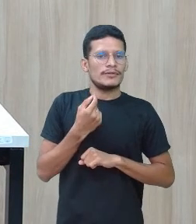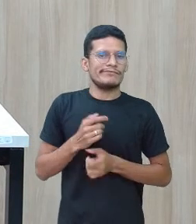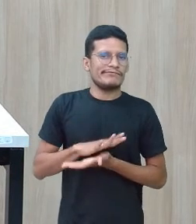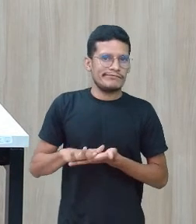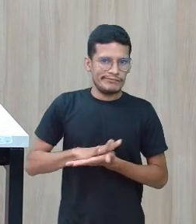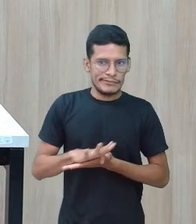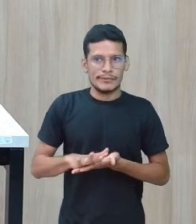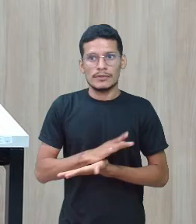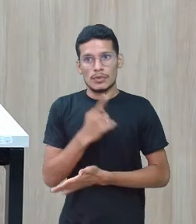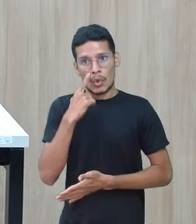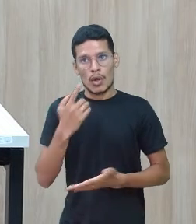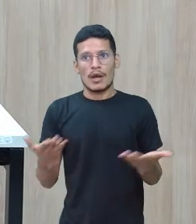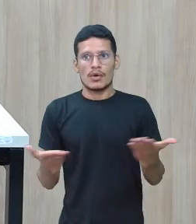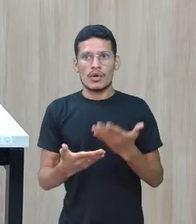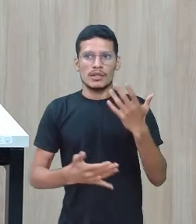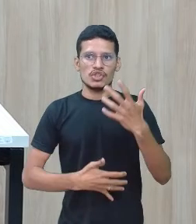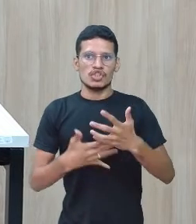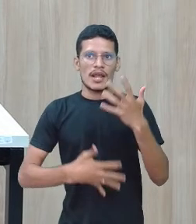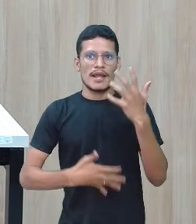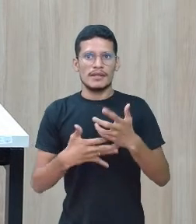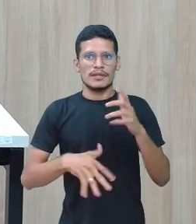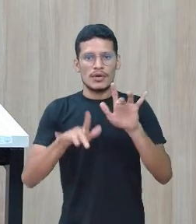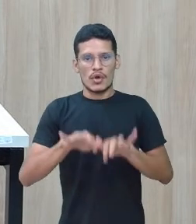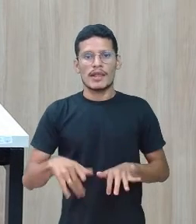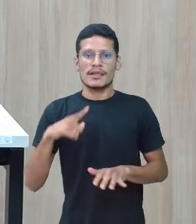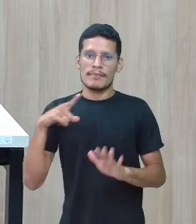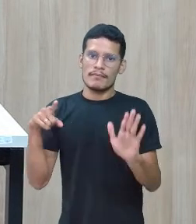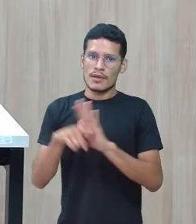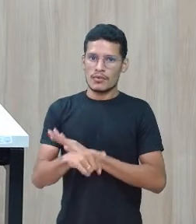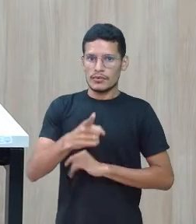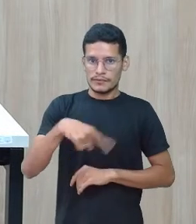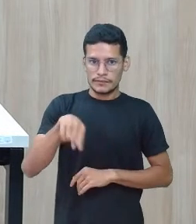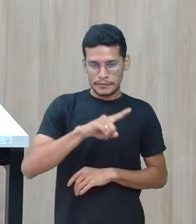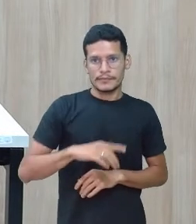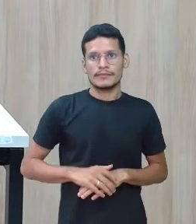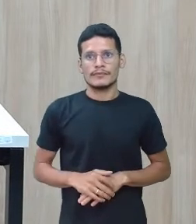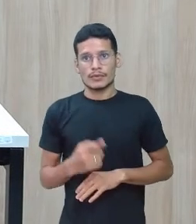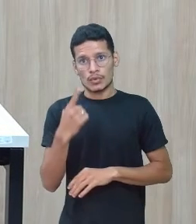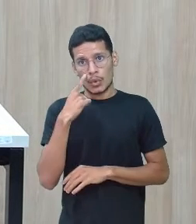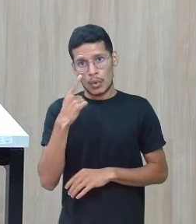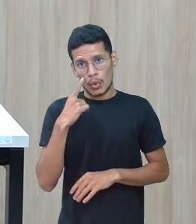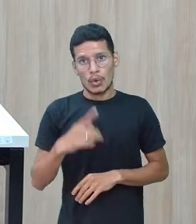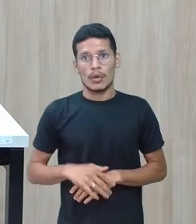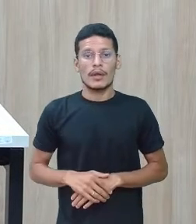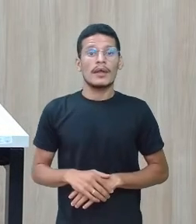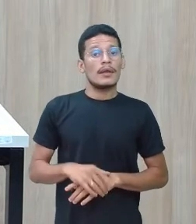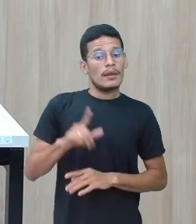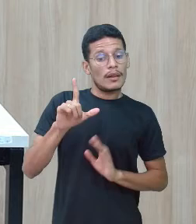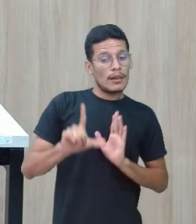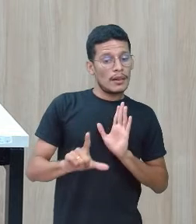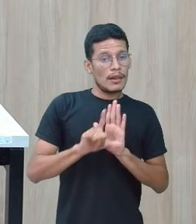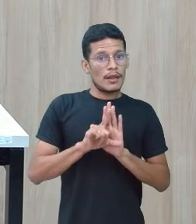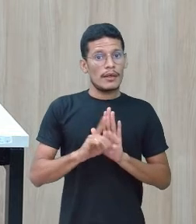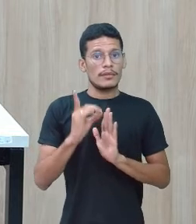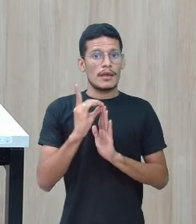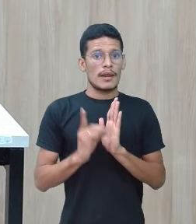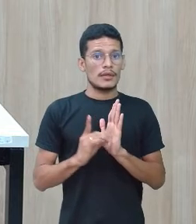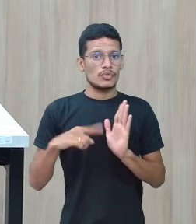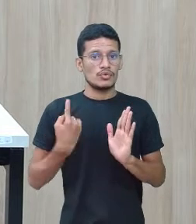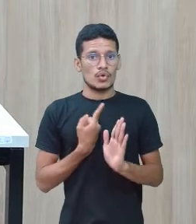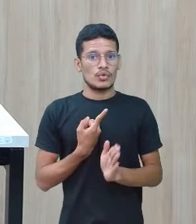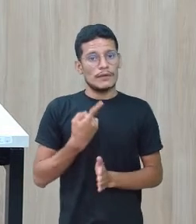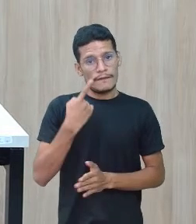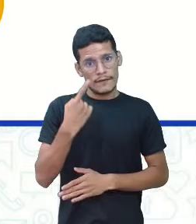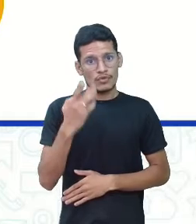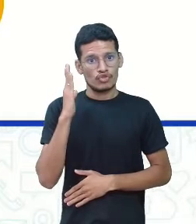de chat agora também, tem uma perguntinha para vocês. Pela lei, pelo decreto que a gente viu do